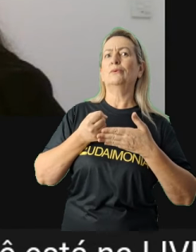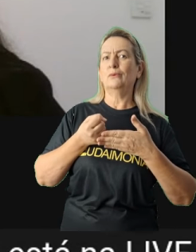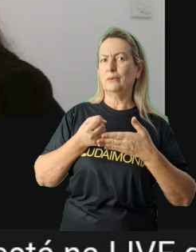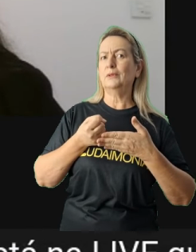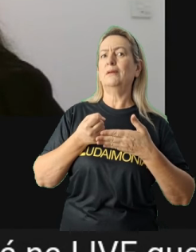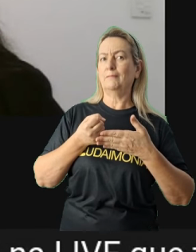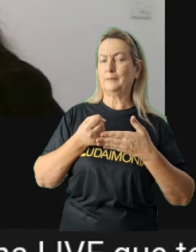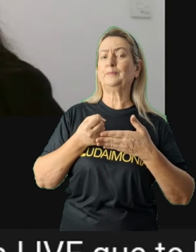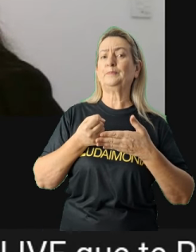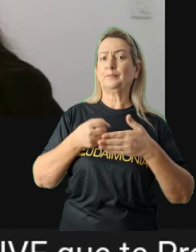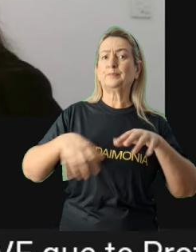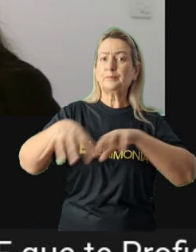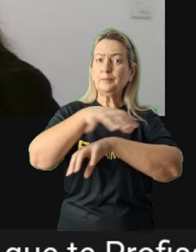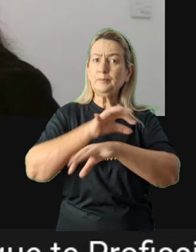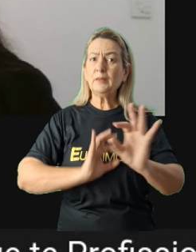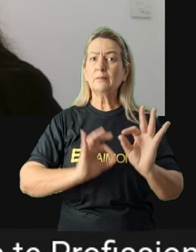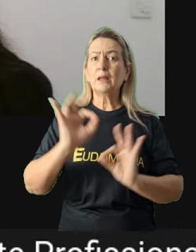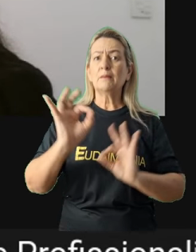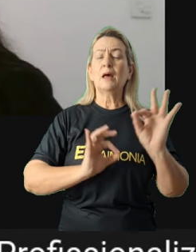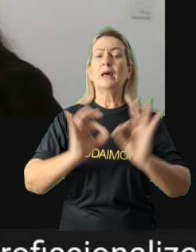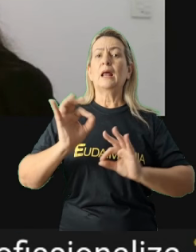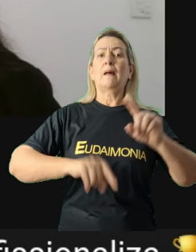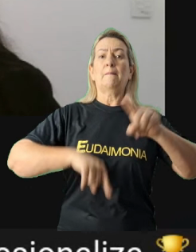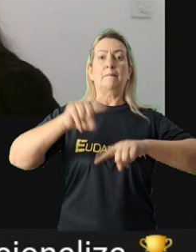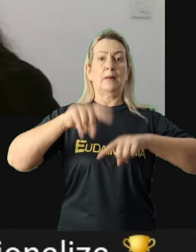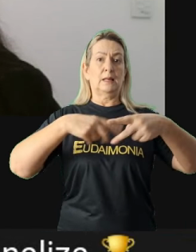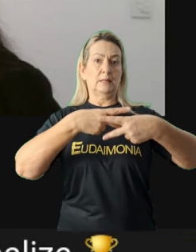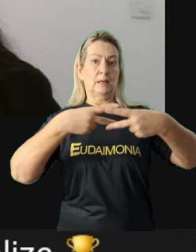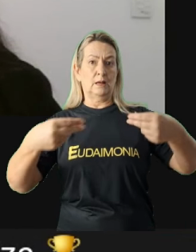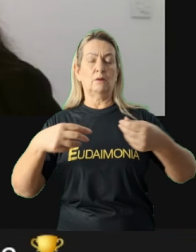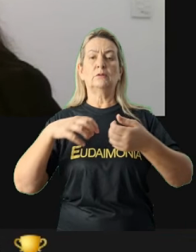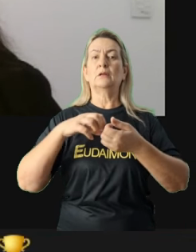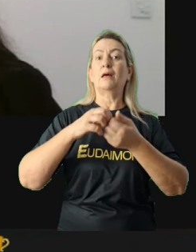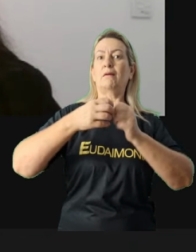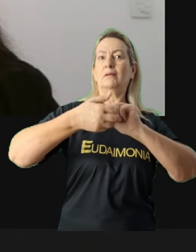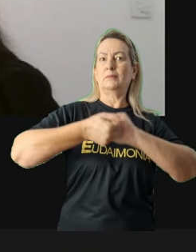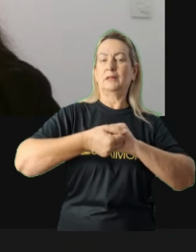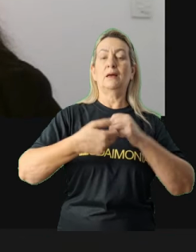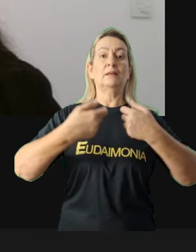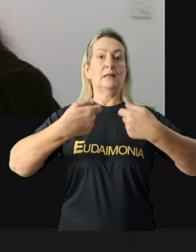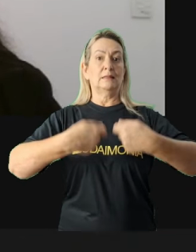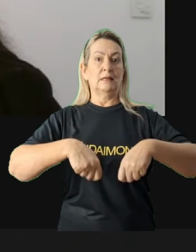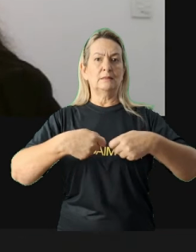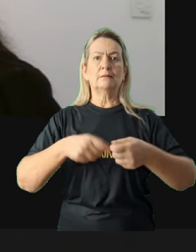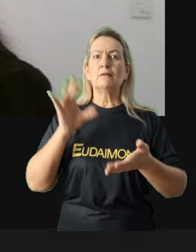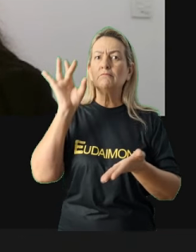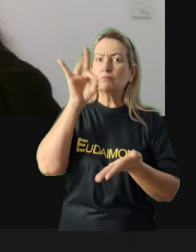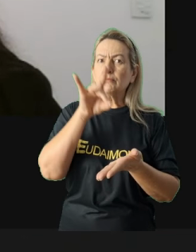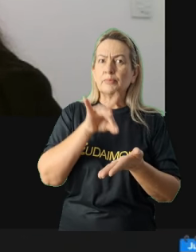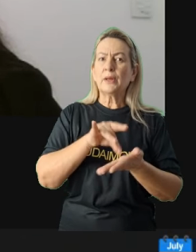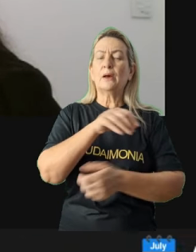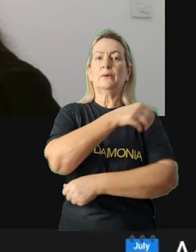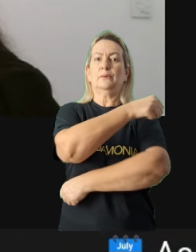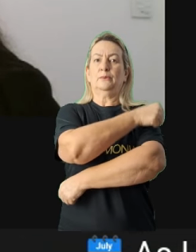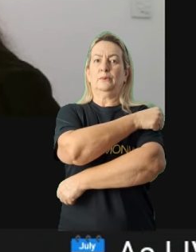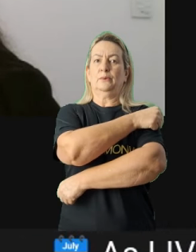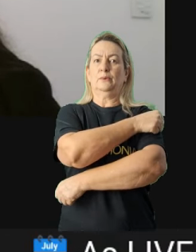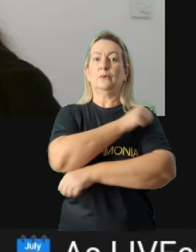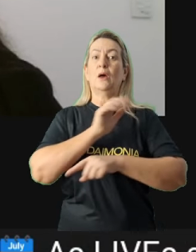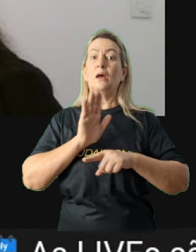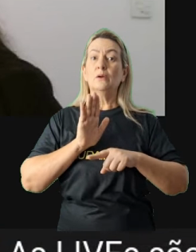e nos ajudam muito nisso, a preparar um material que seja adaptado às necessidades